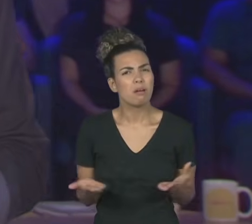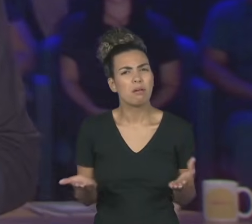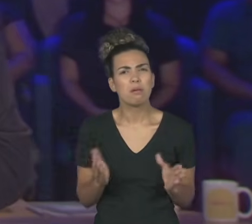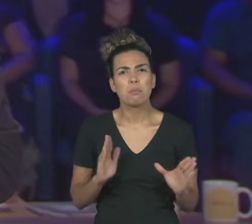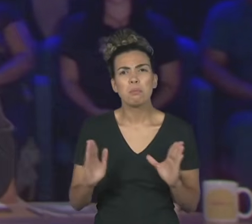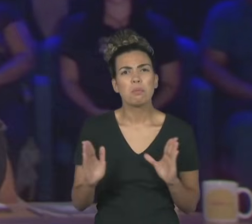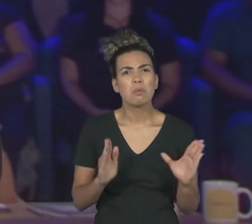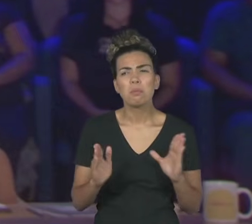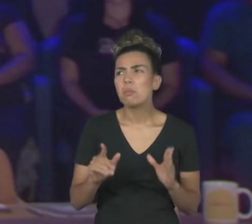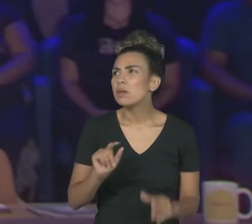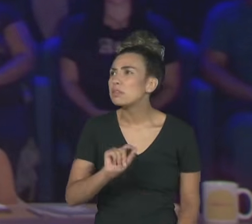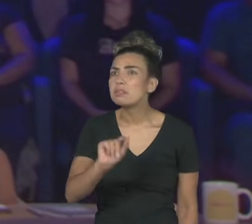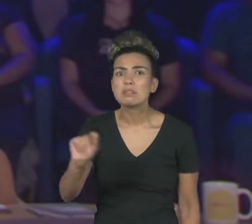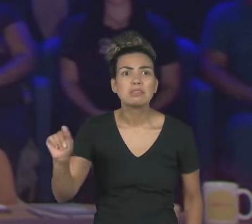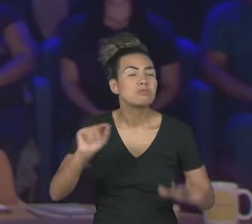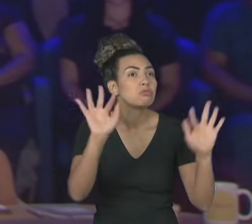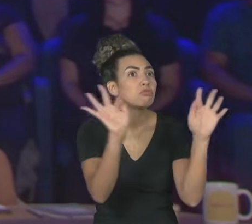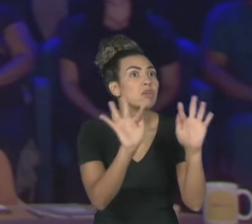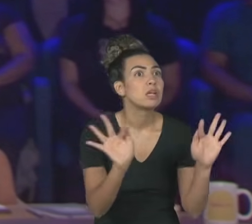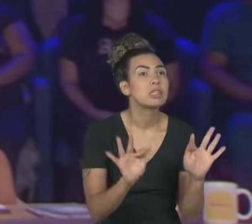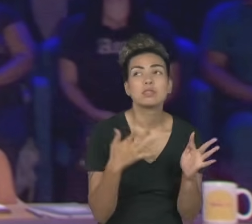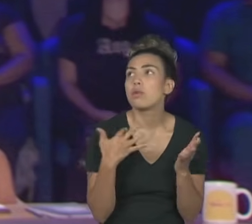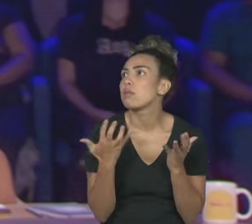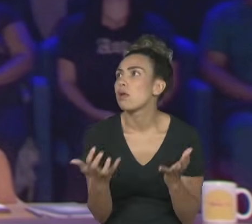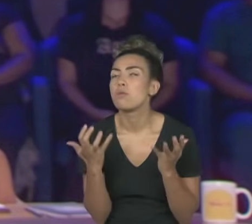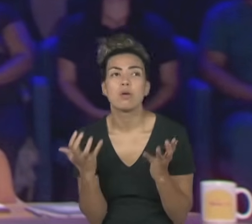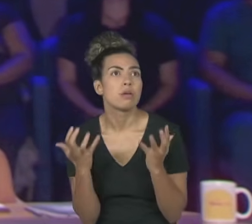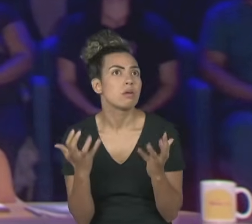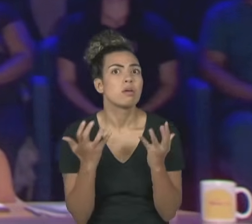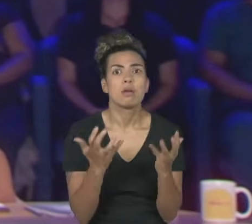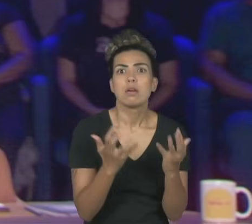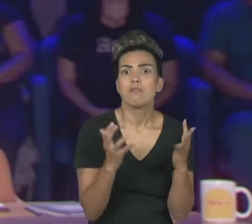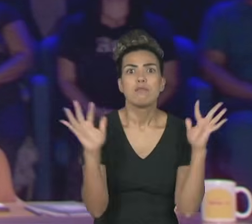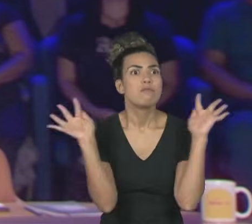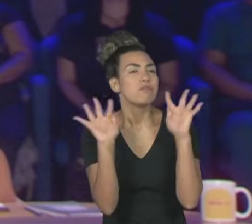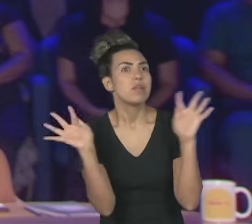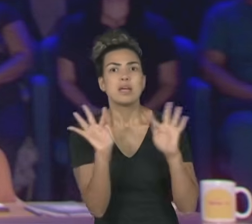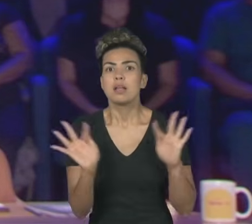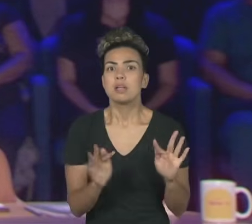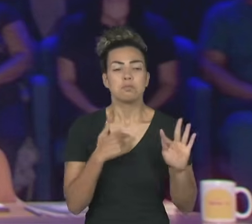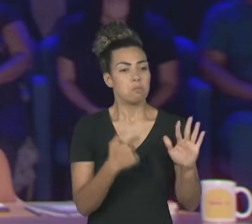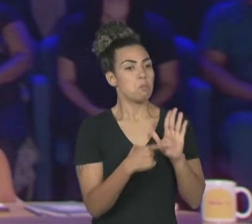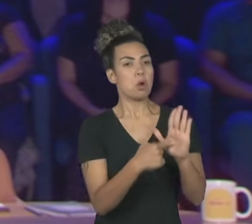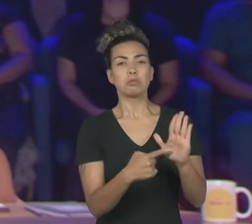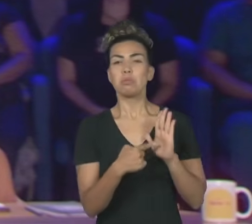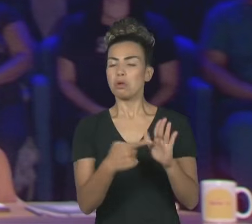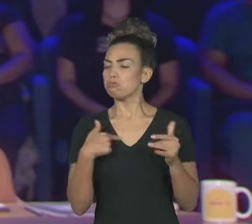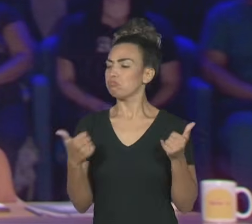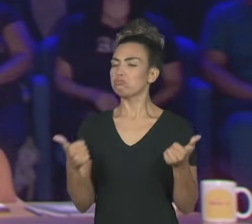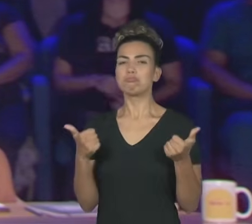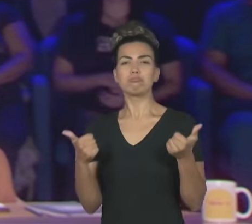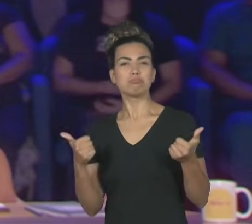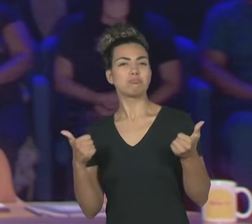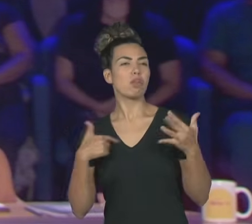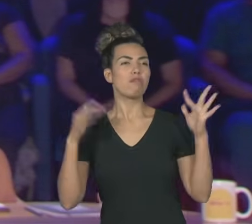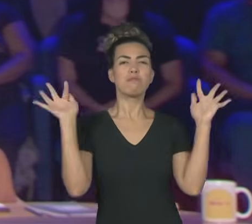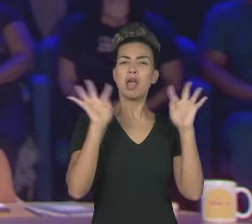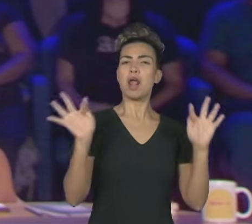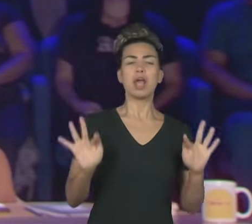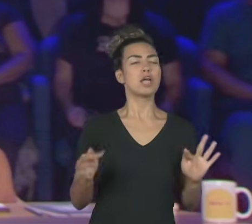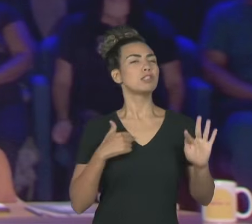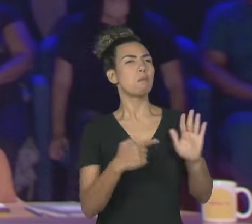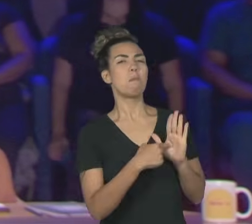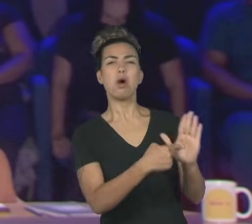pela felicidade, quase que uma obrigação de se mostrar feliz o tempo todo, de